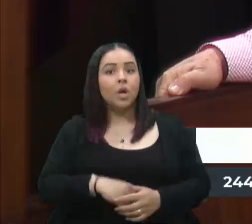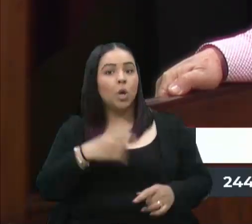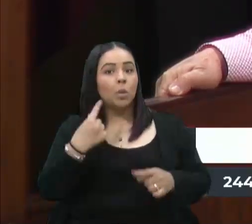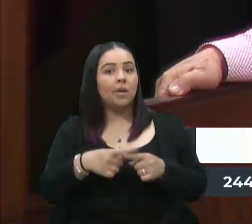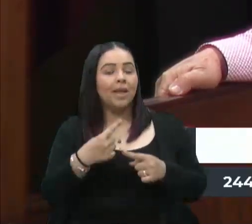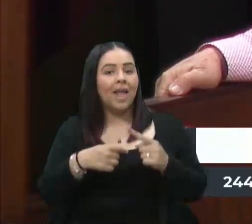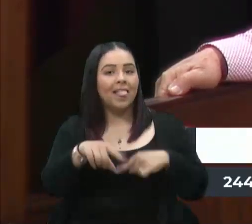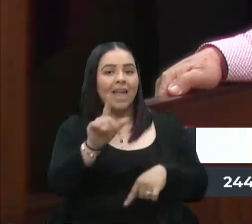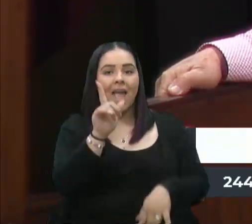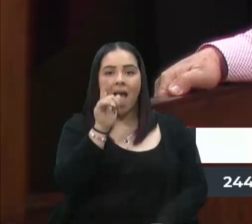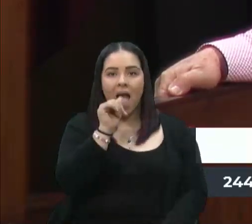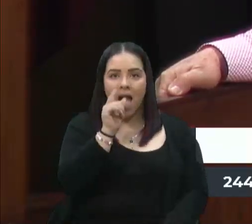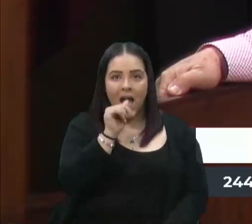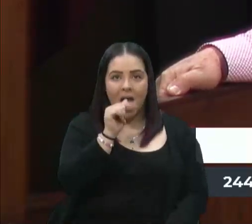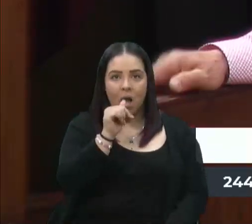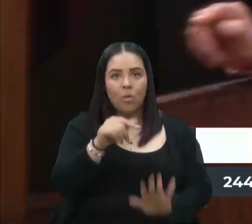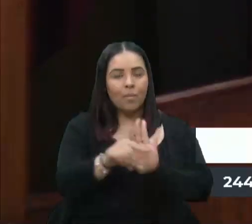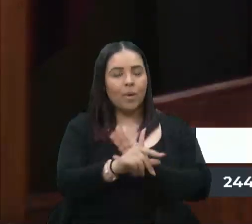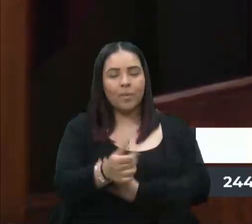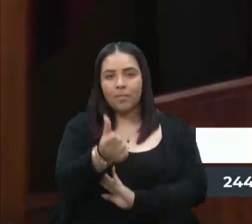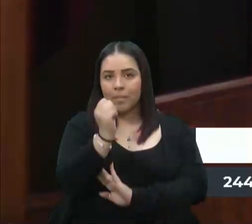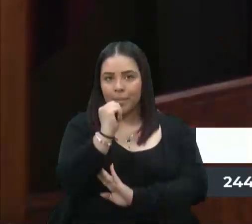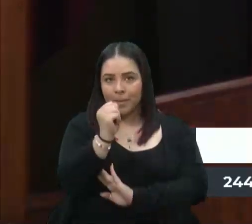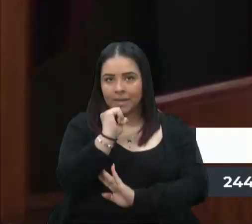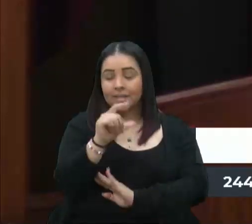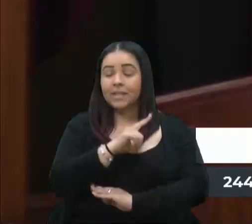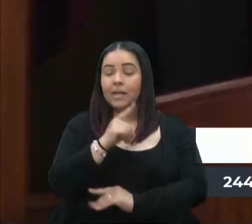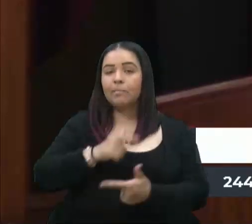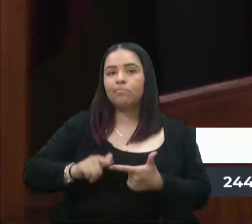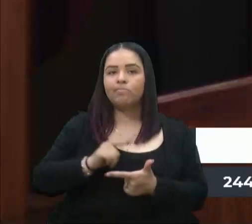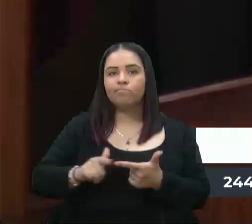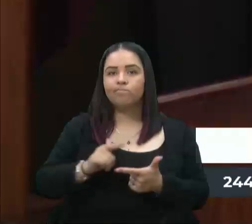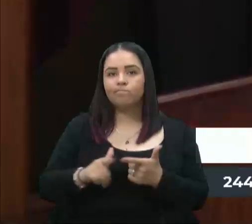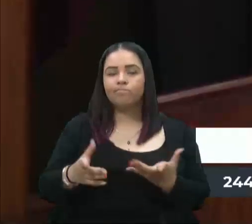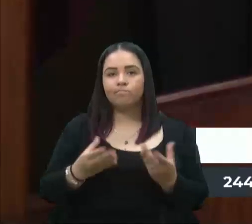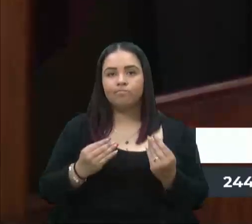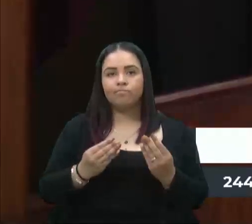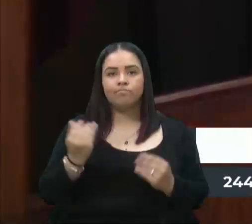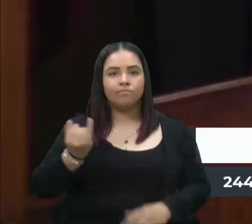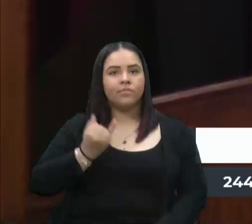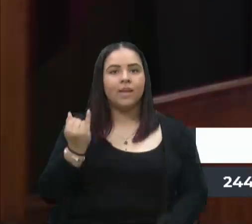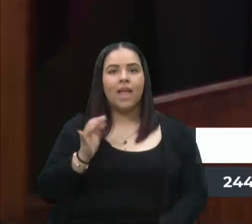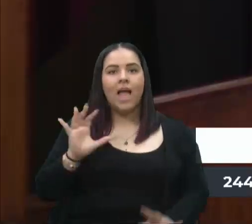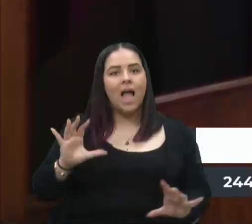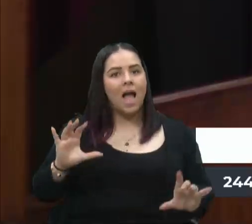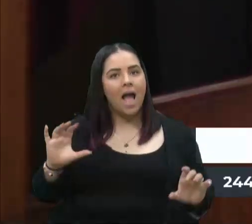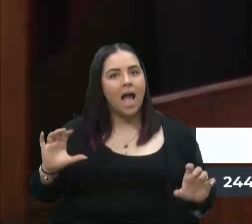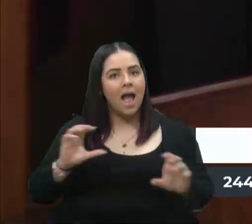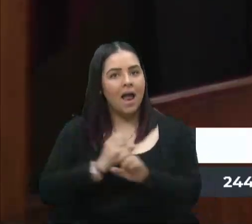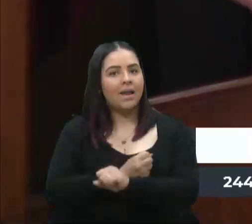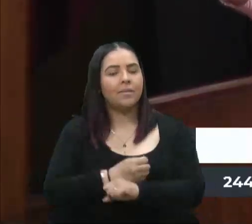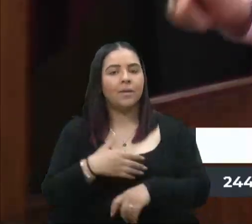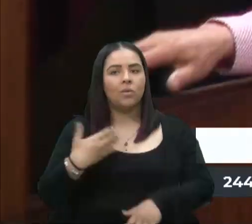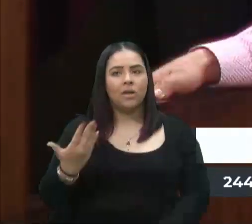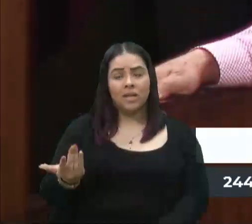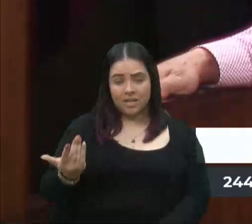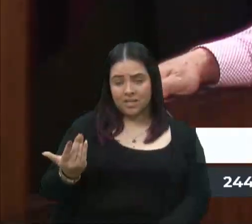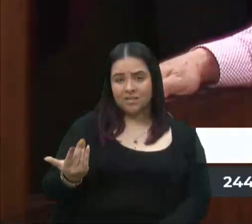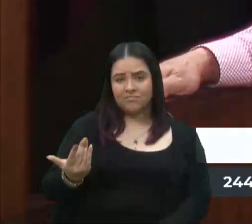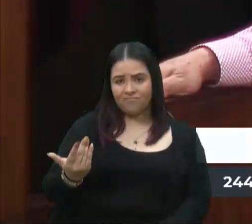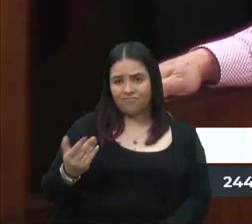além da água de consumo próprio, temos um problema muito grande com os animais e quem dirá para a